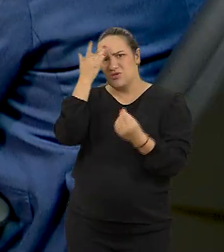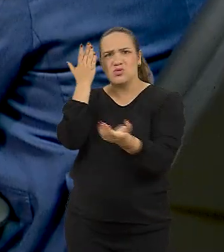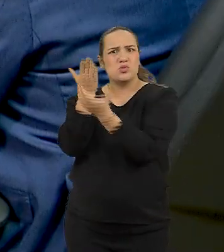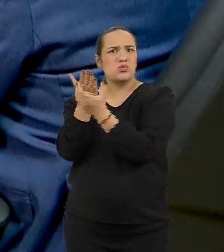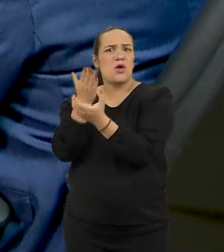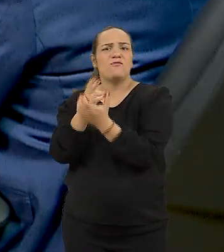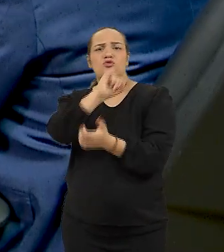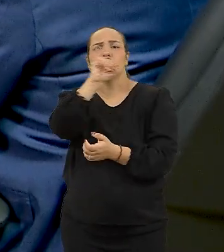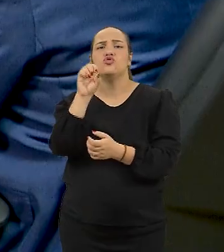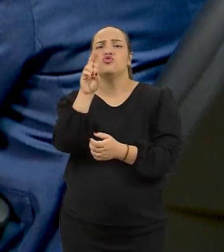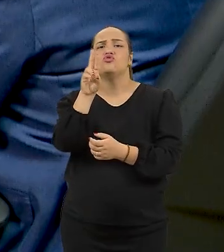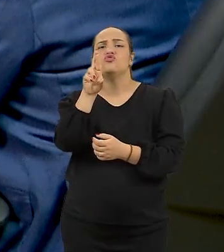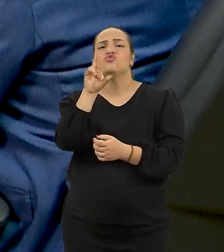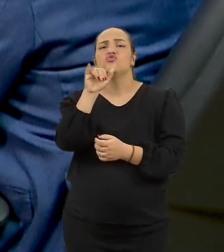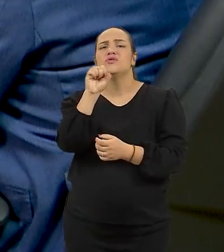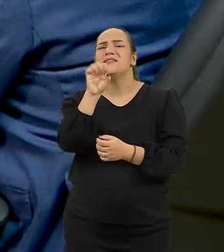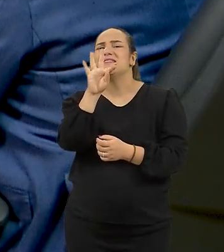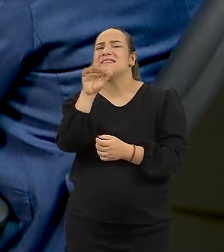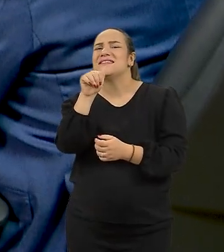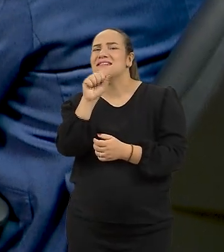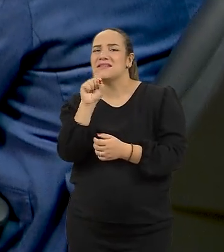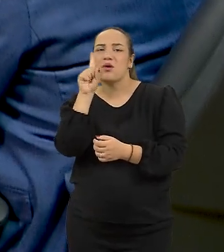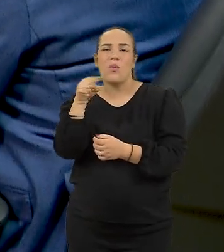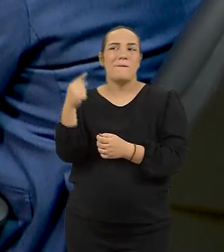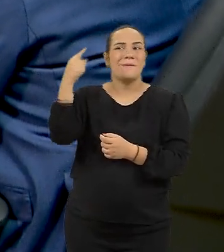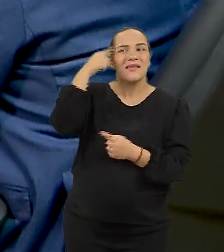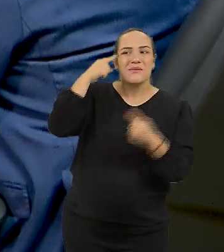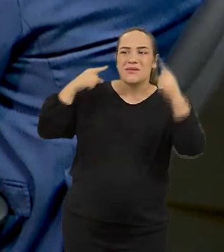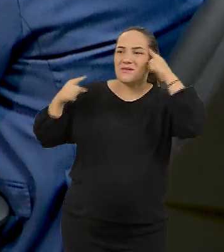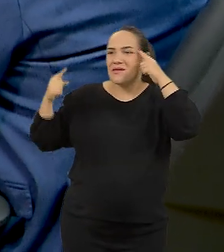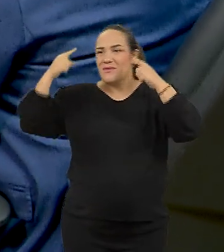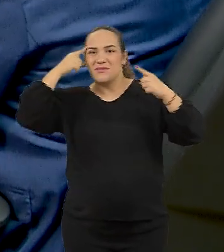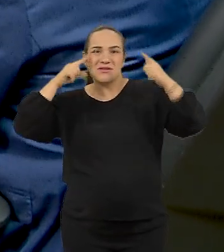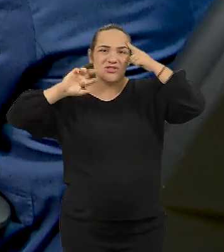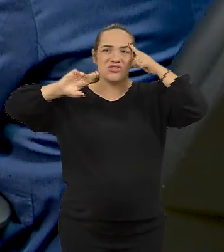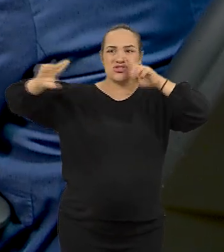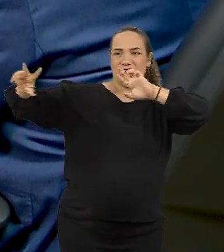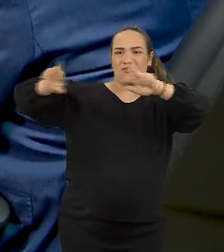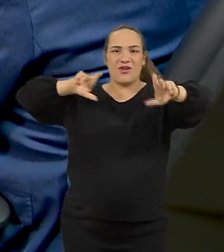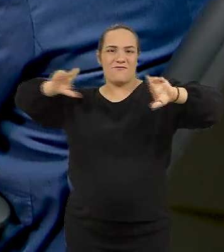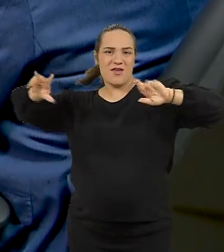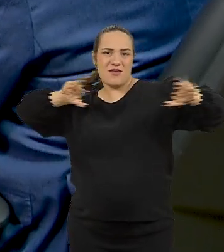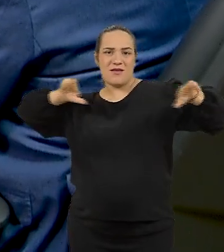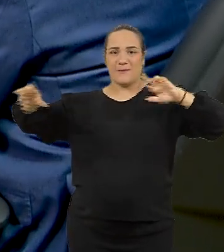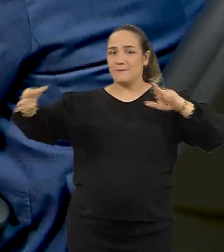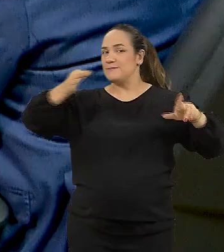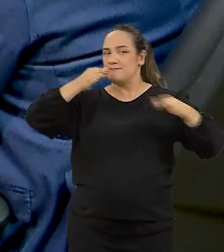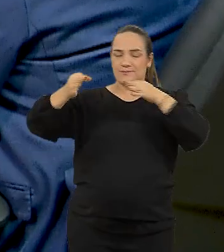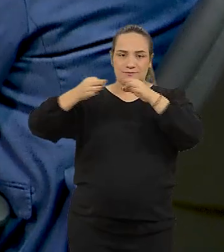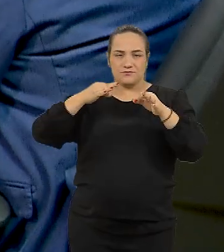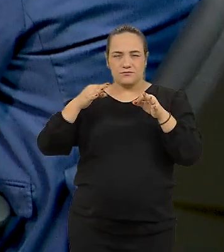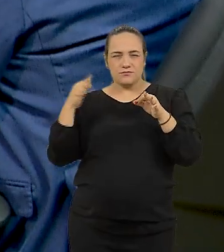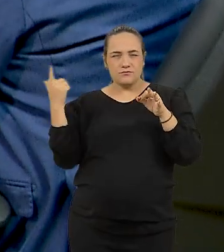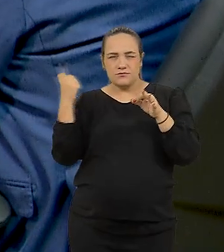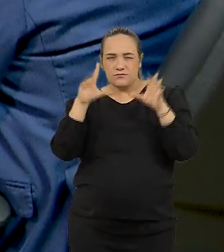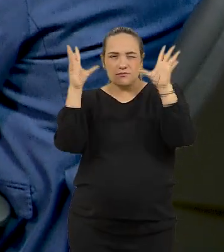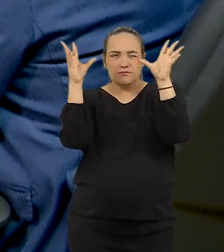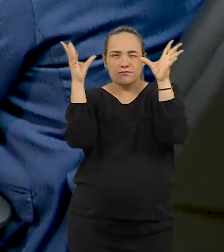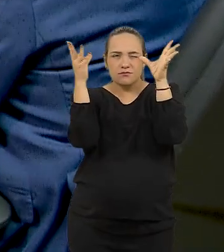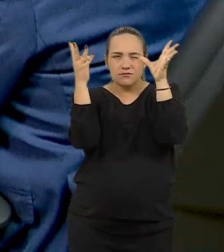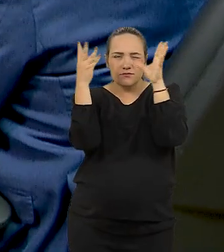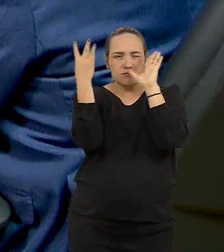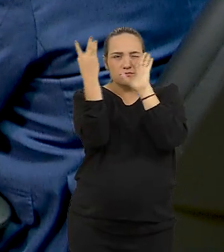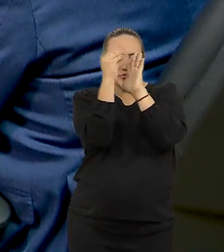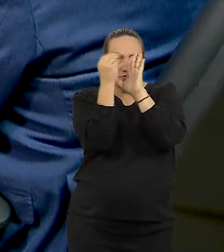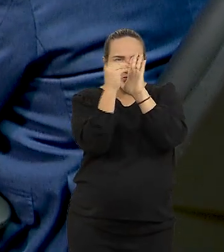juristas do país, mas também com várias linhas de pensamento. Então, aquele anteprojeto, ele conseguiu fazer uma síntese